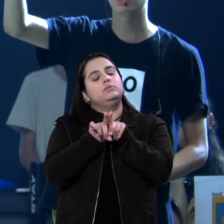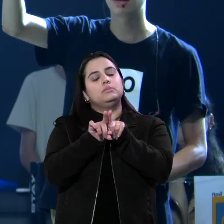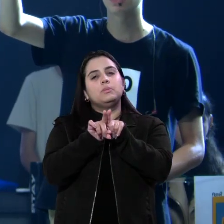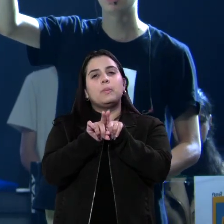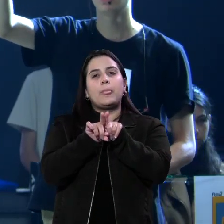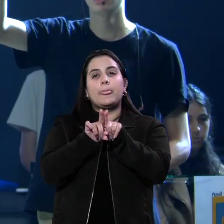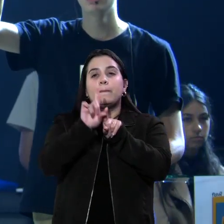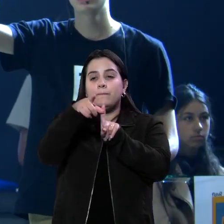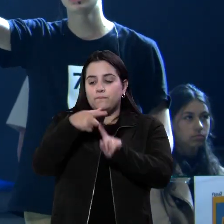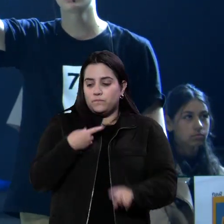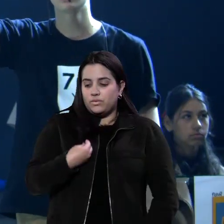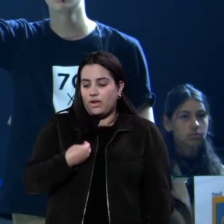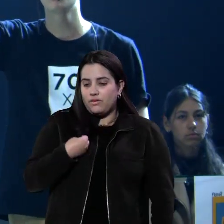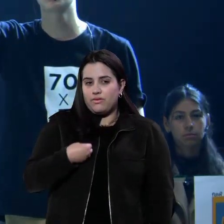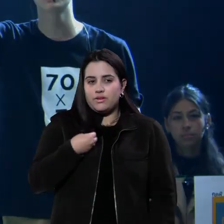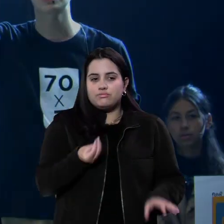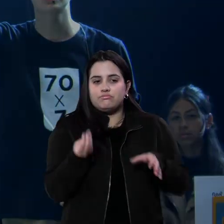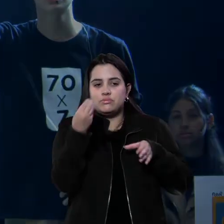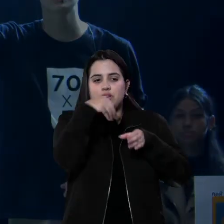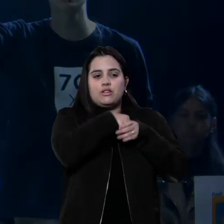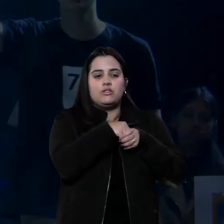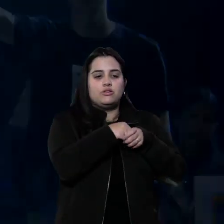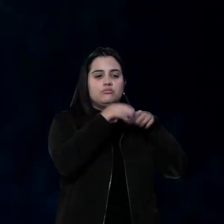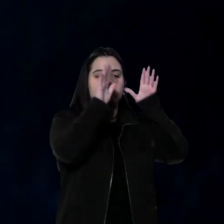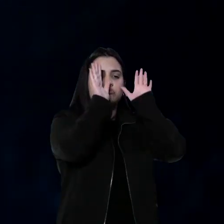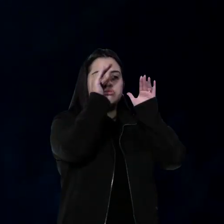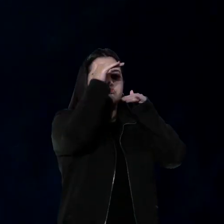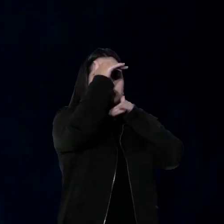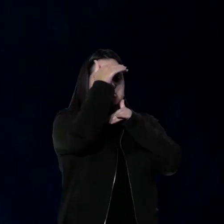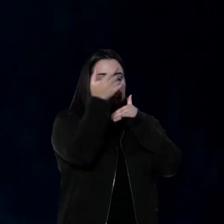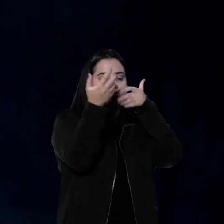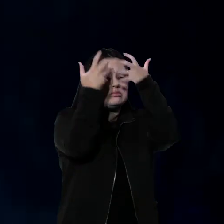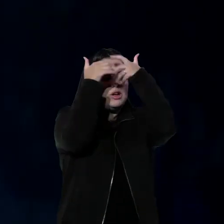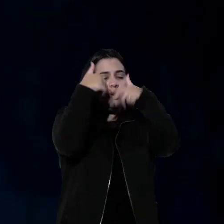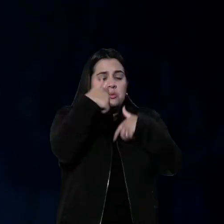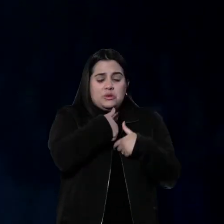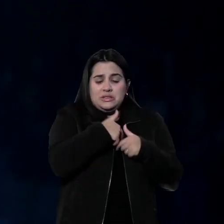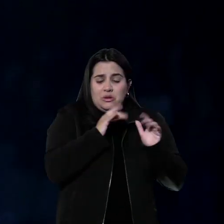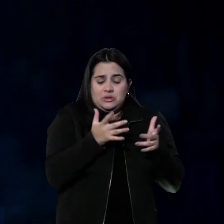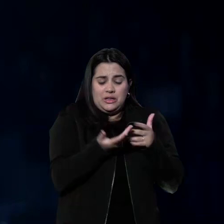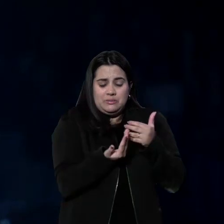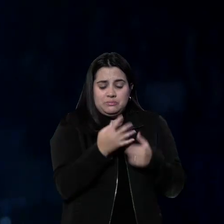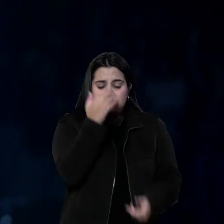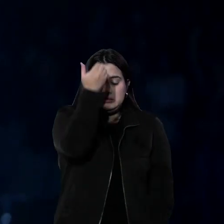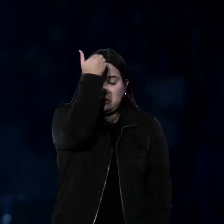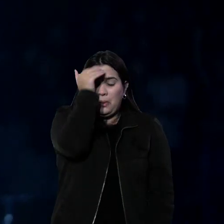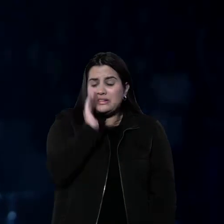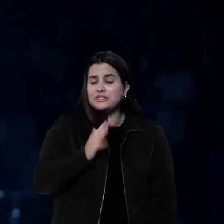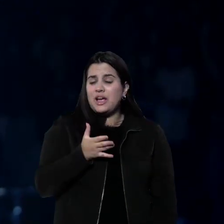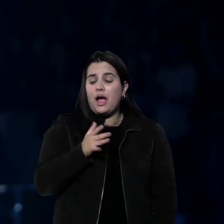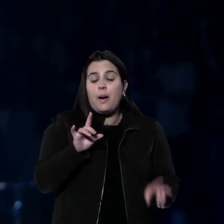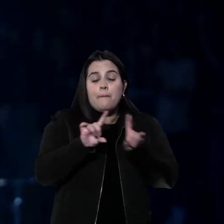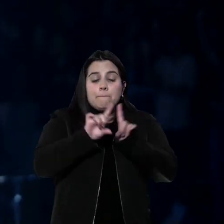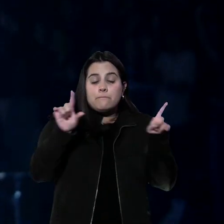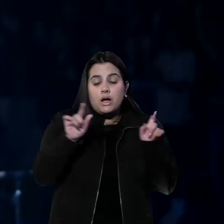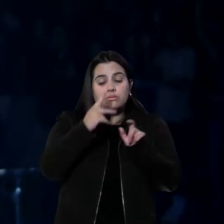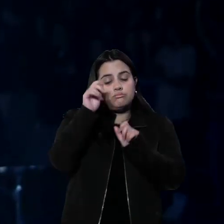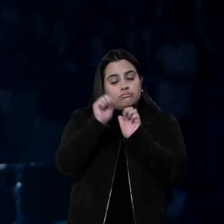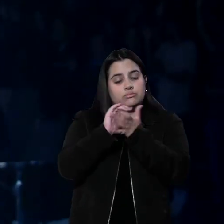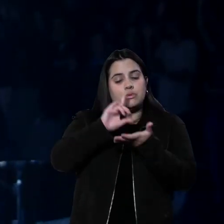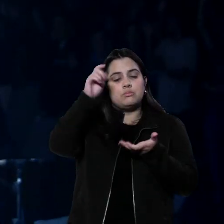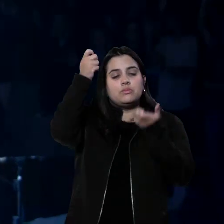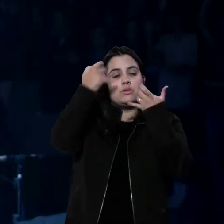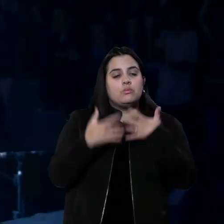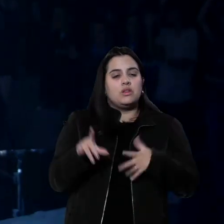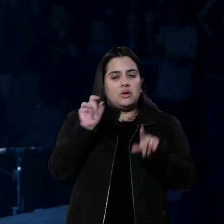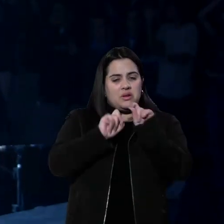que estão vivendo dentro de um tribunal como se eles fossem condenados. Mas a sua palavra diz: já não há